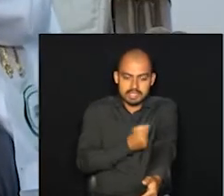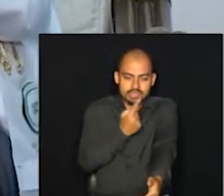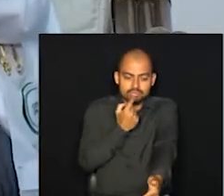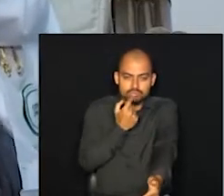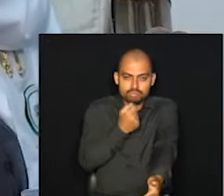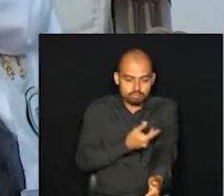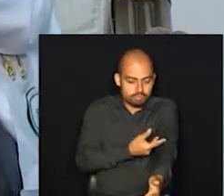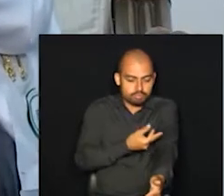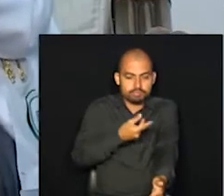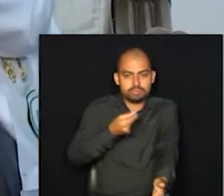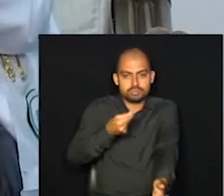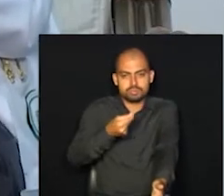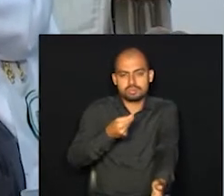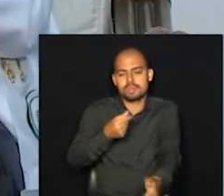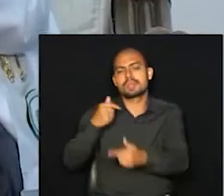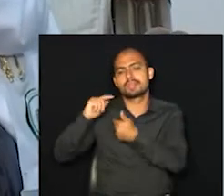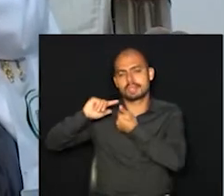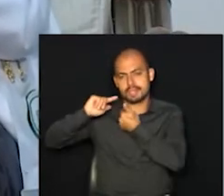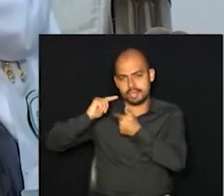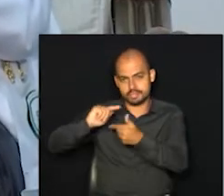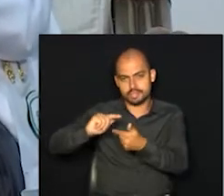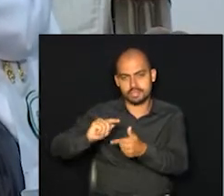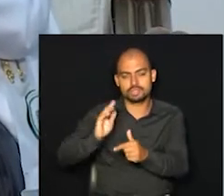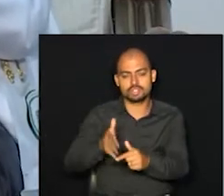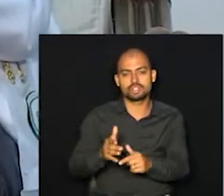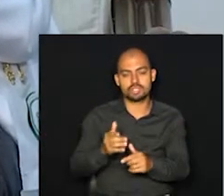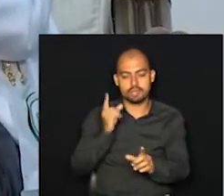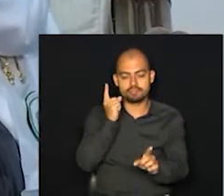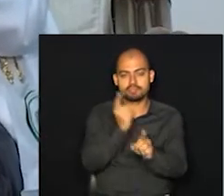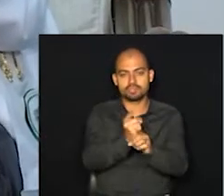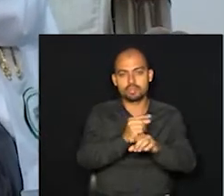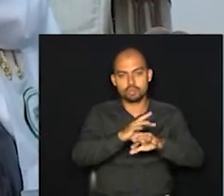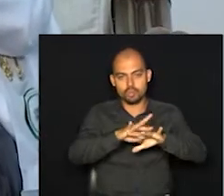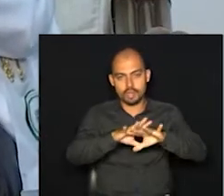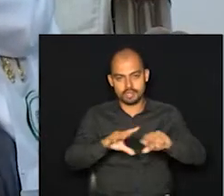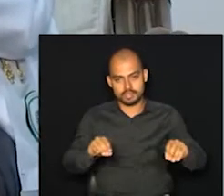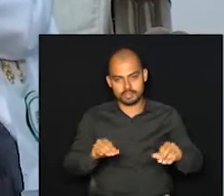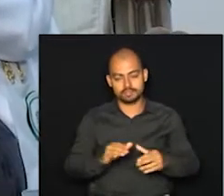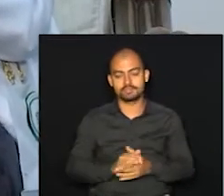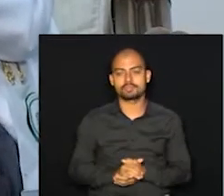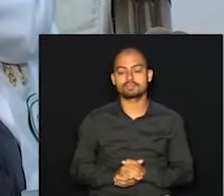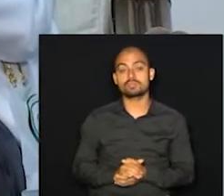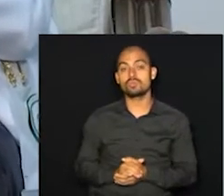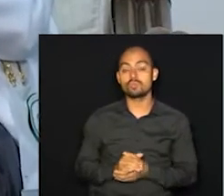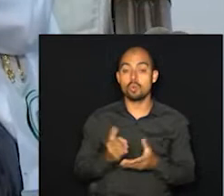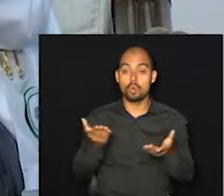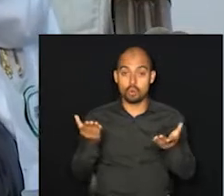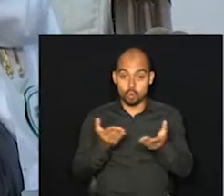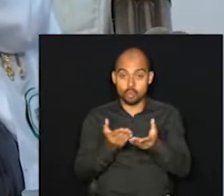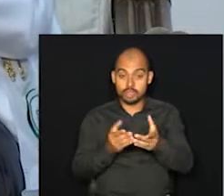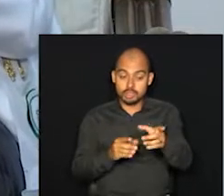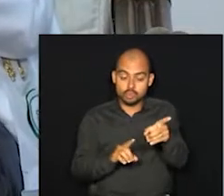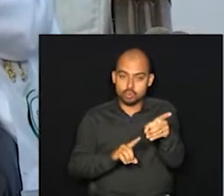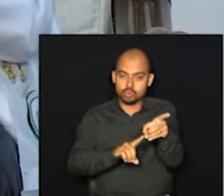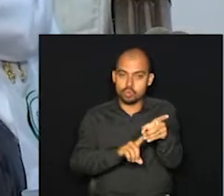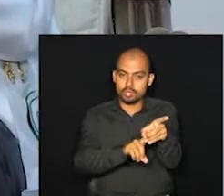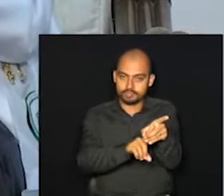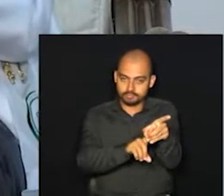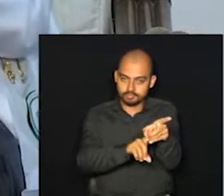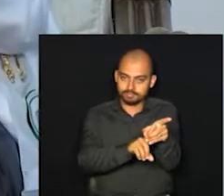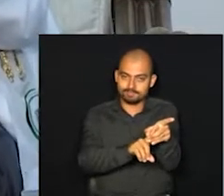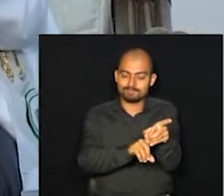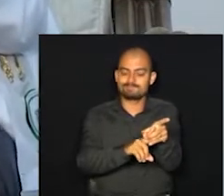faz para poder detectar essa doença. O toque retal hoje é imprescindível para se